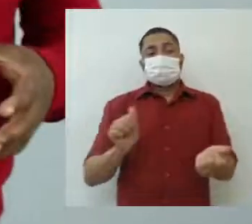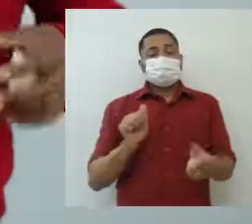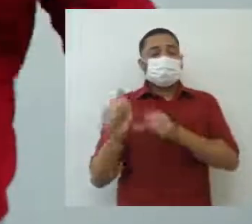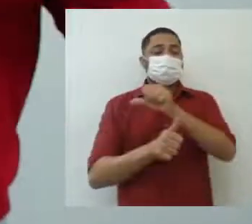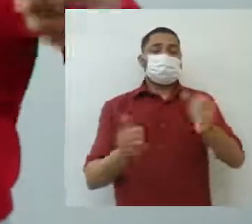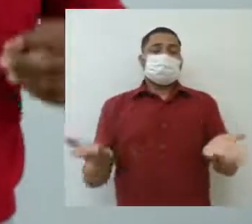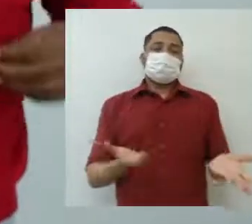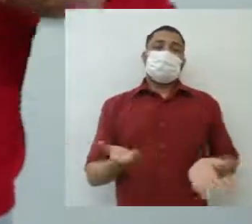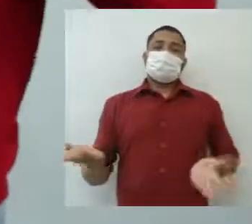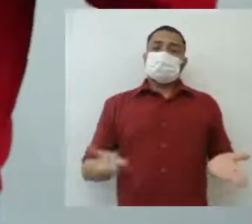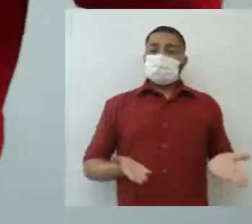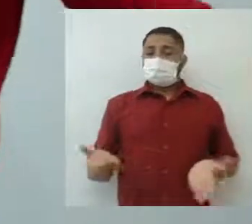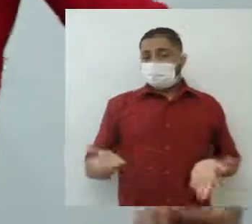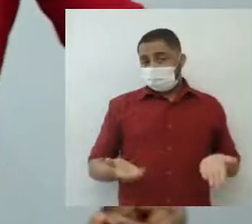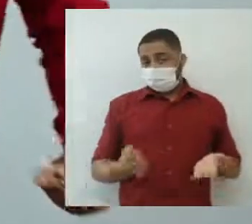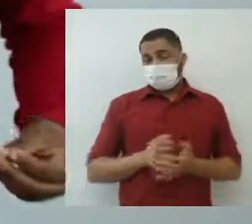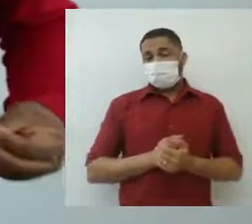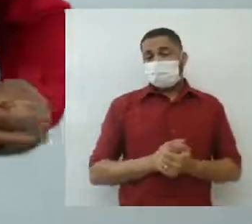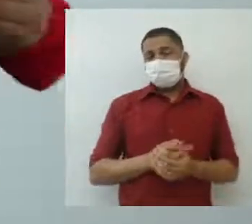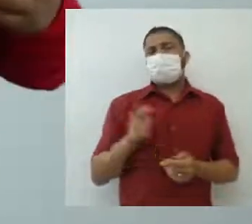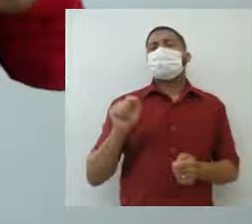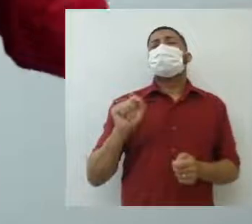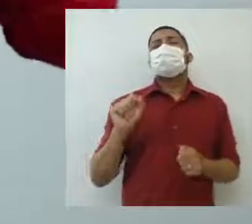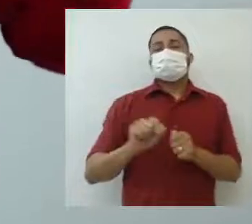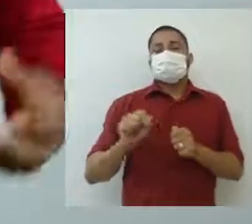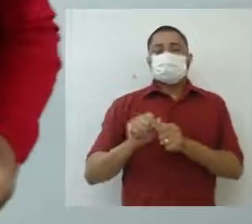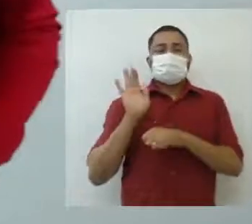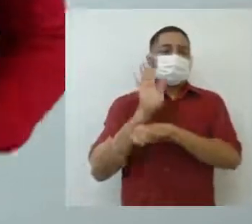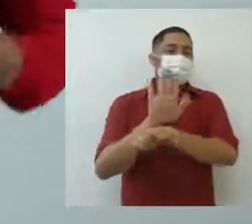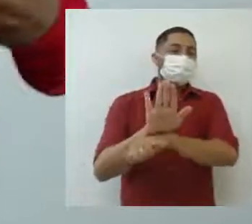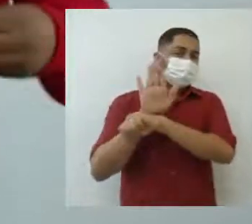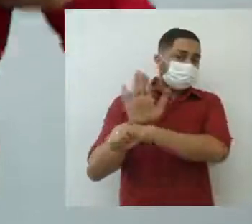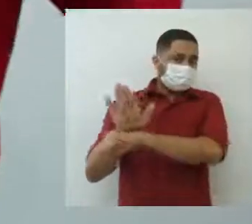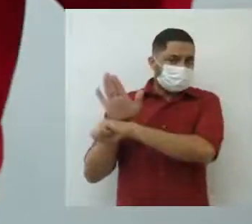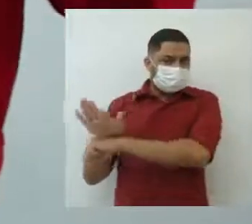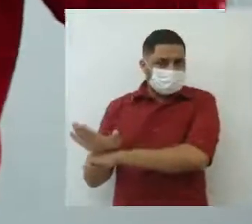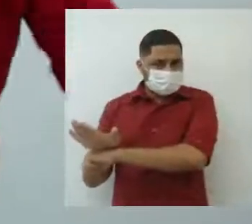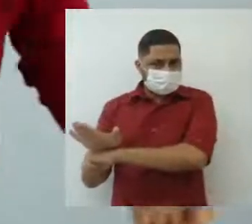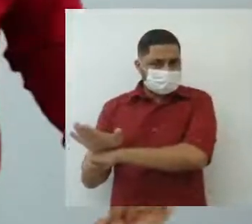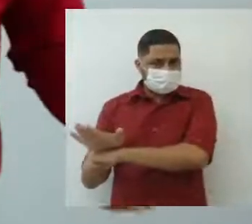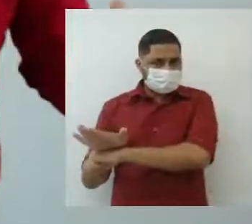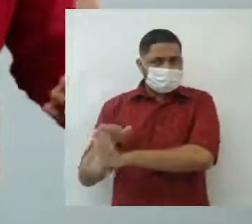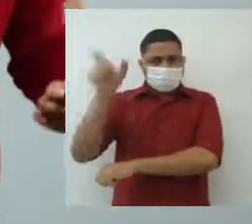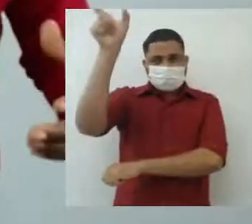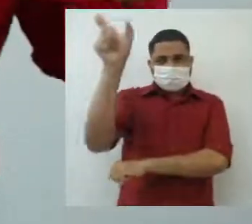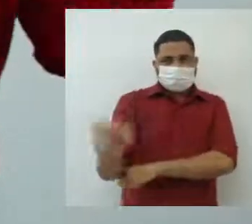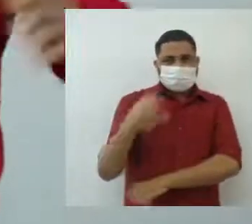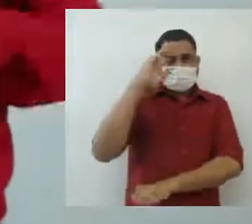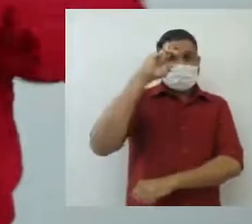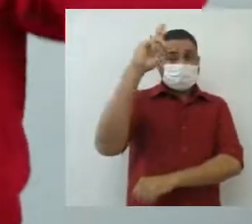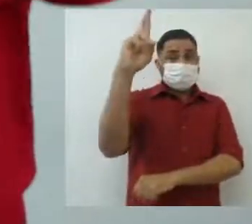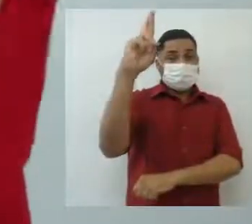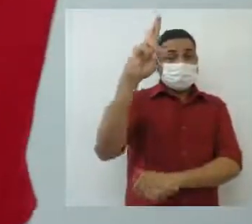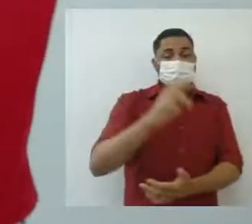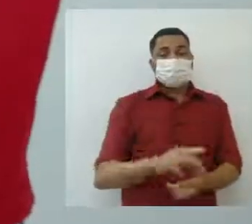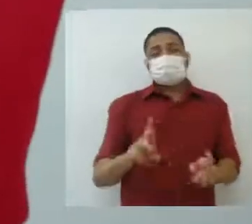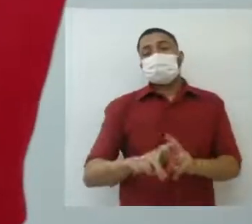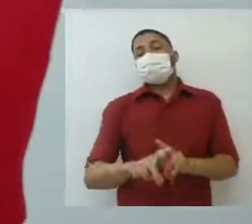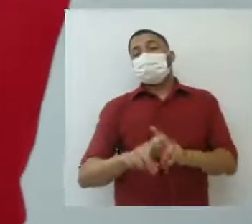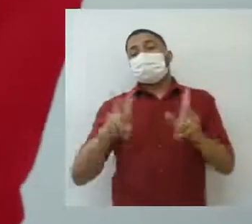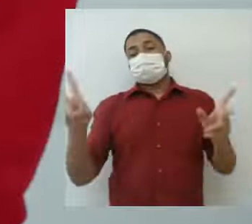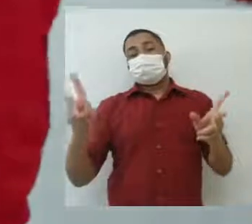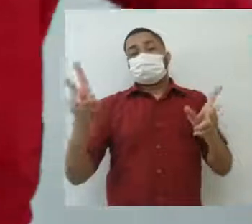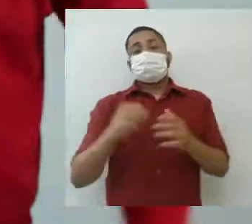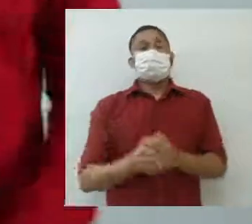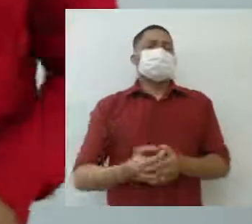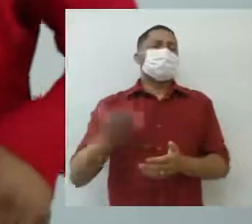né? Então, ele iria, na realidade, o quê? Prestar serviço ao seu senhor, né? Diferente do